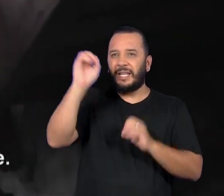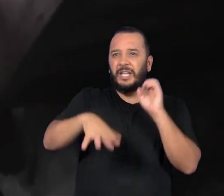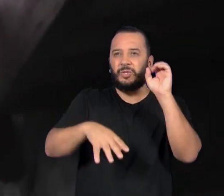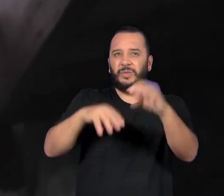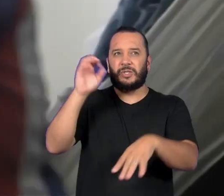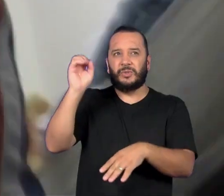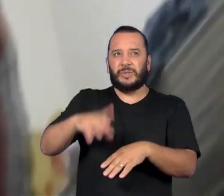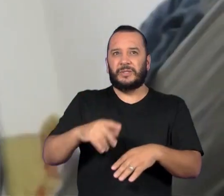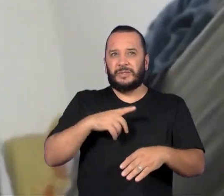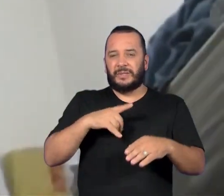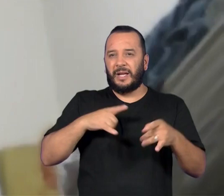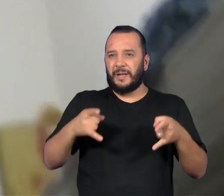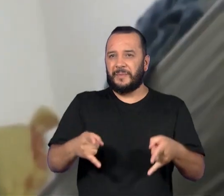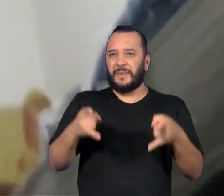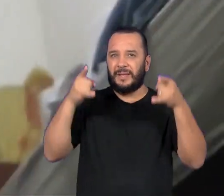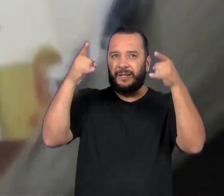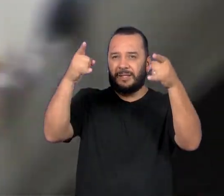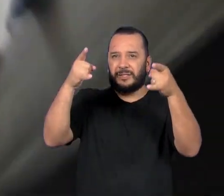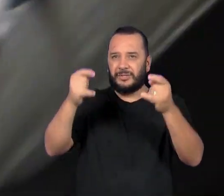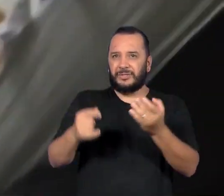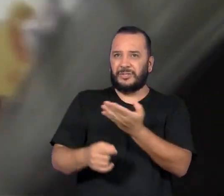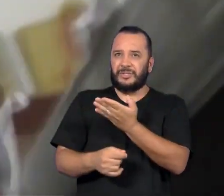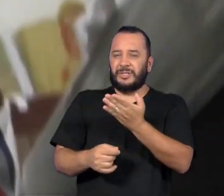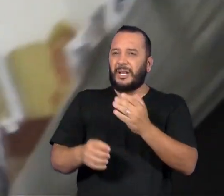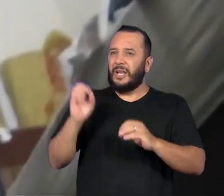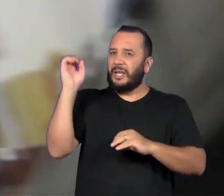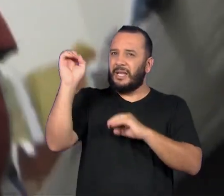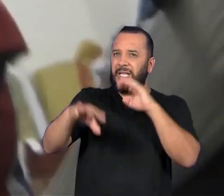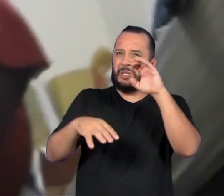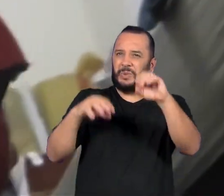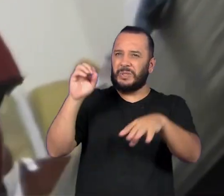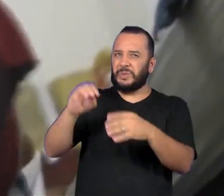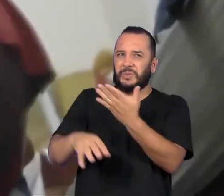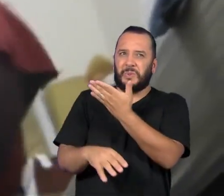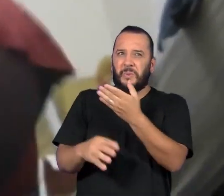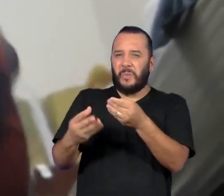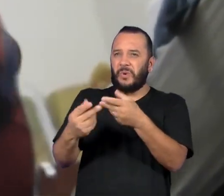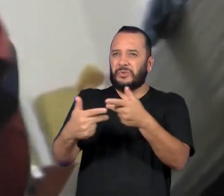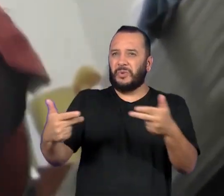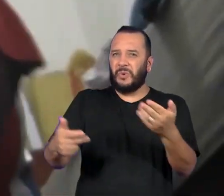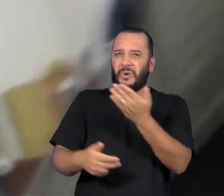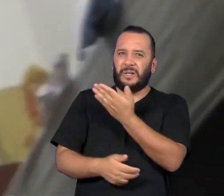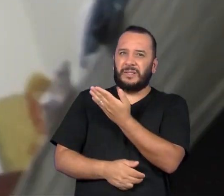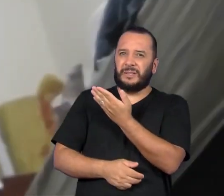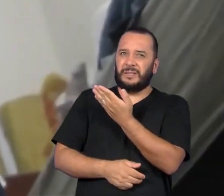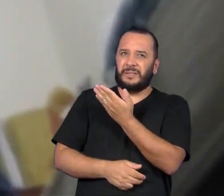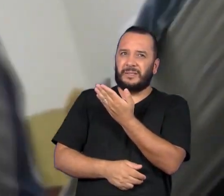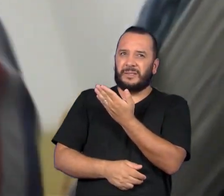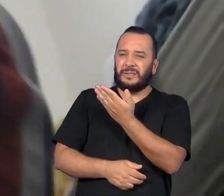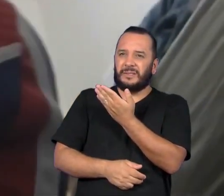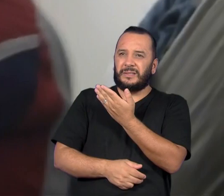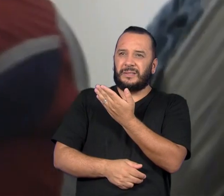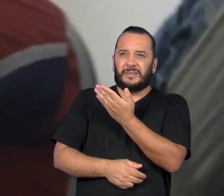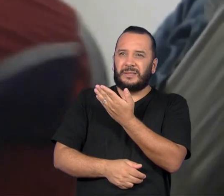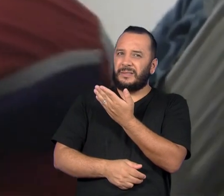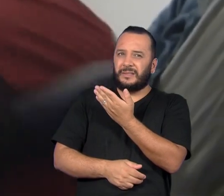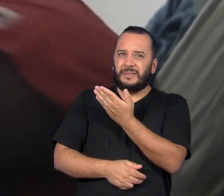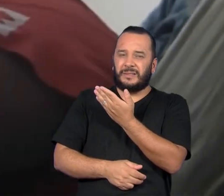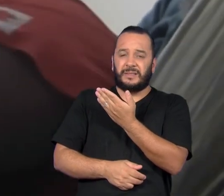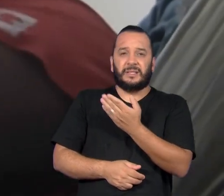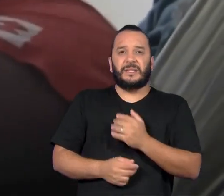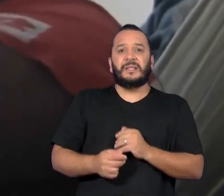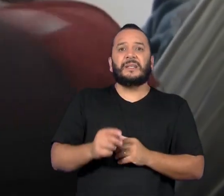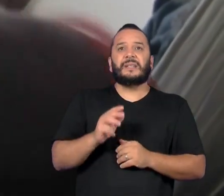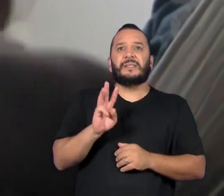uma beliche, ela é mais um entulho ali dentro daquele monte de coisas não usáveis. 3